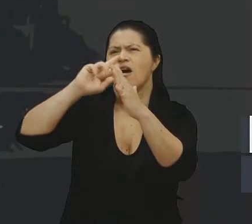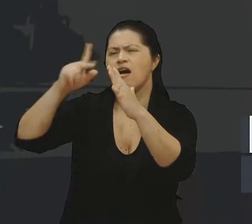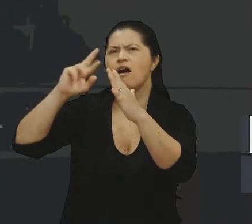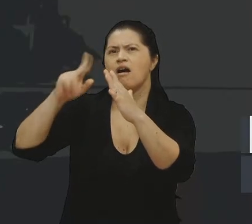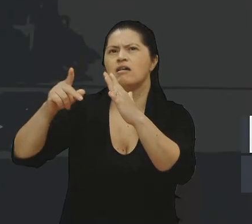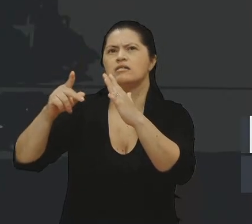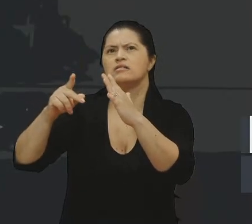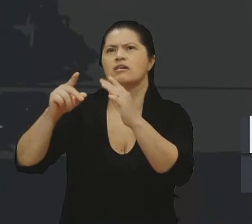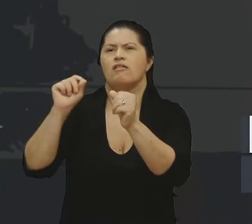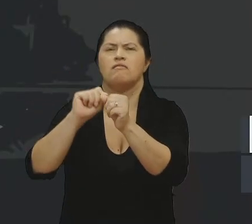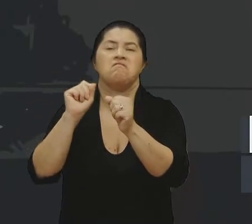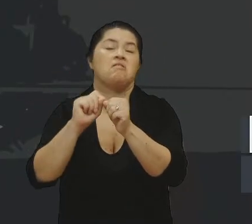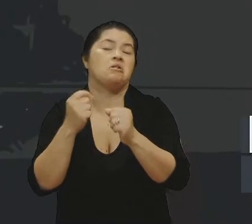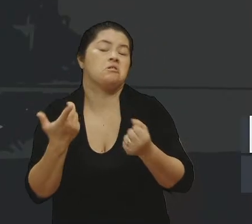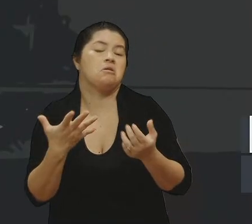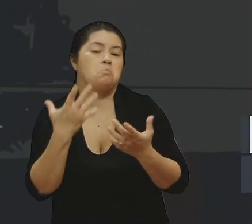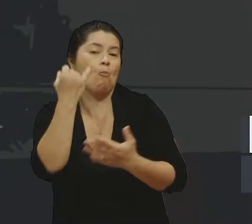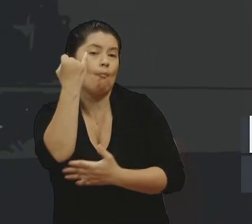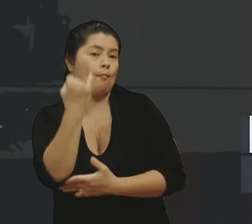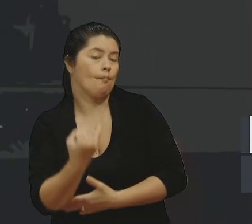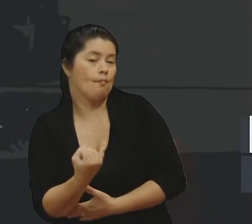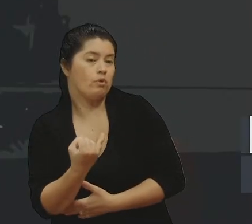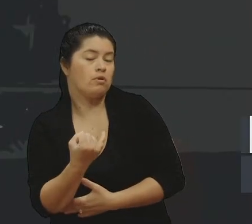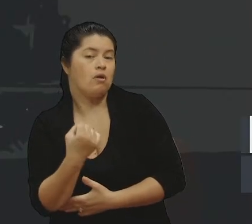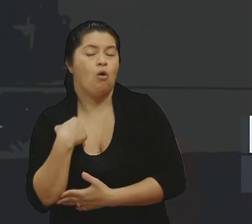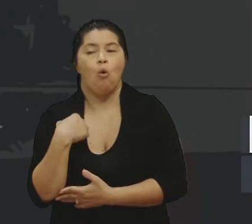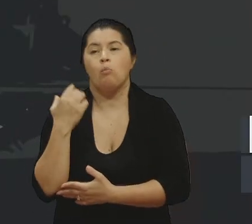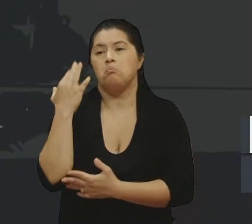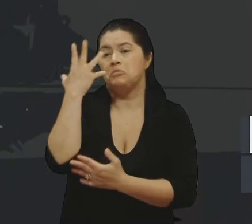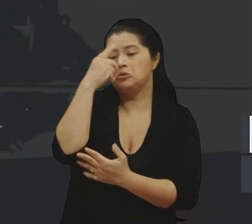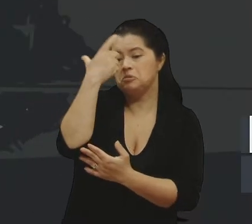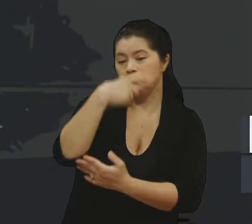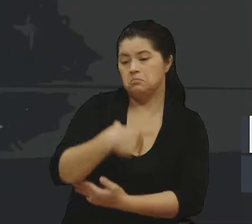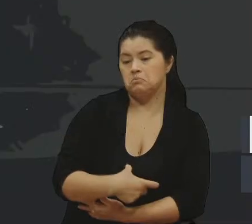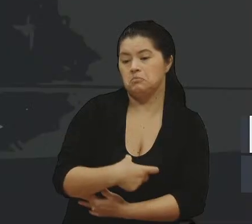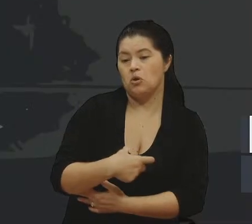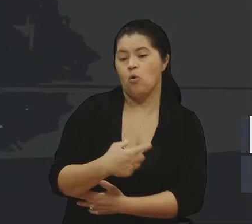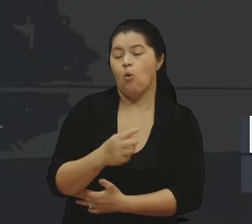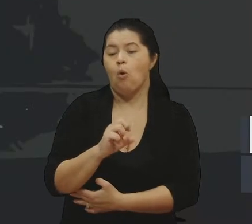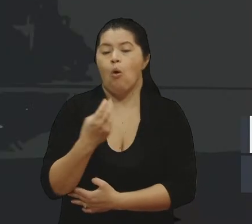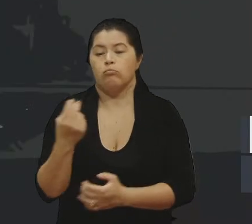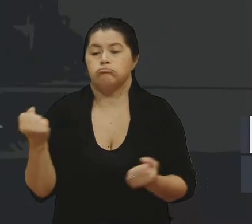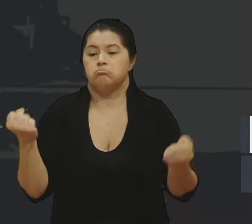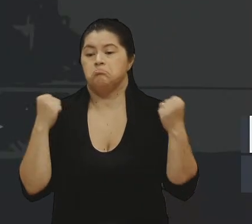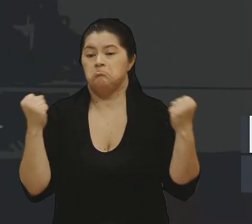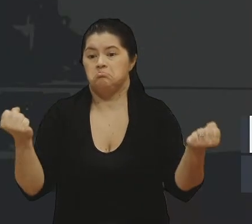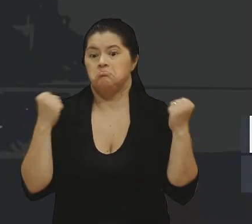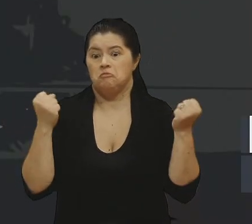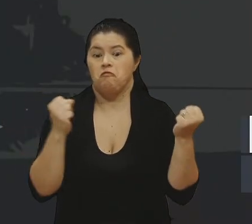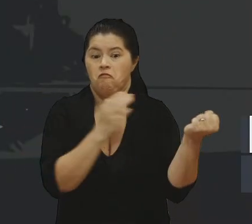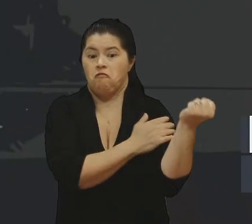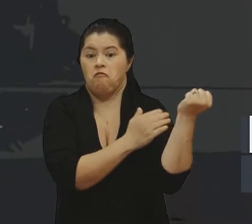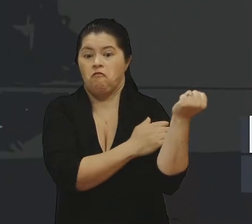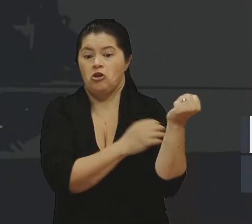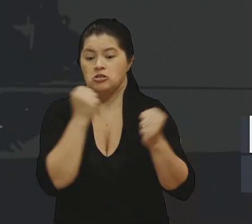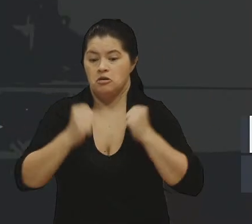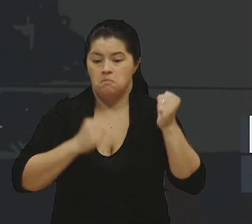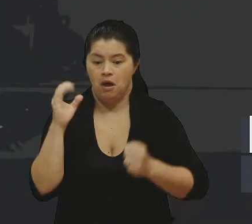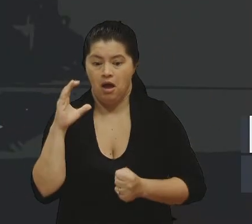está lá pelo emagrecimento, tem gente que está lá pela beleza, tem gente que está lá pela performance. Né? A pessoa quer ficar mais forte, quer correr mais